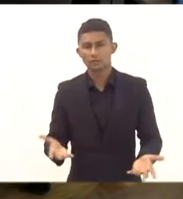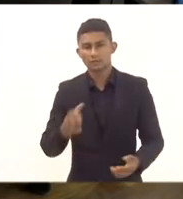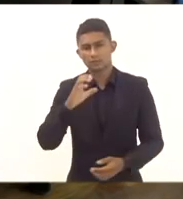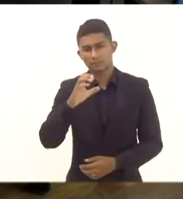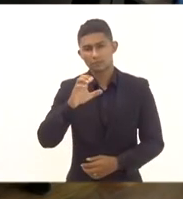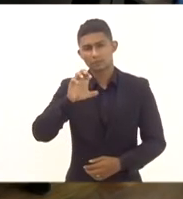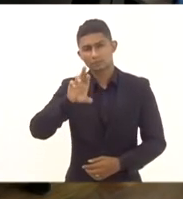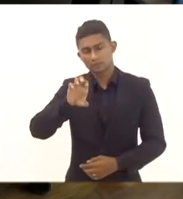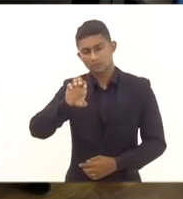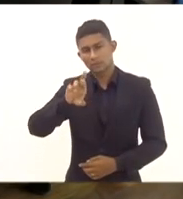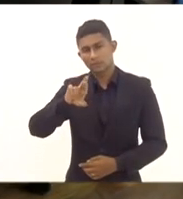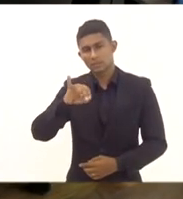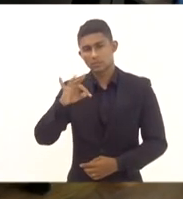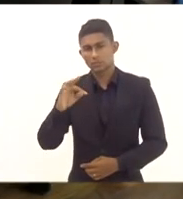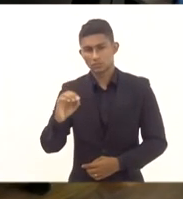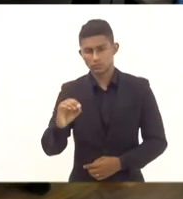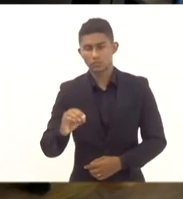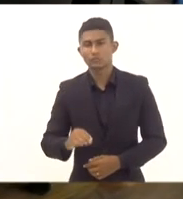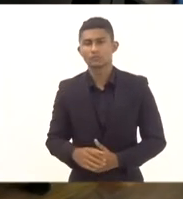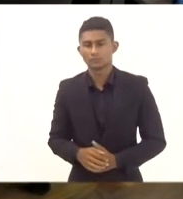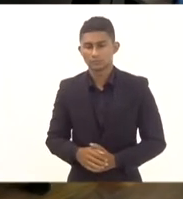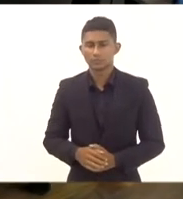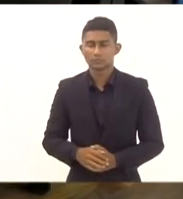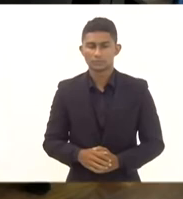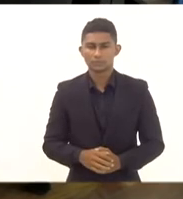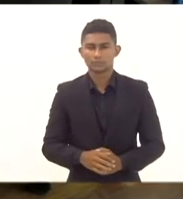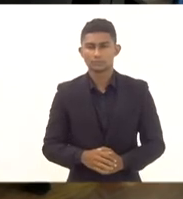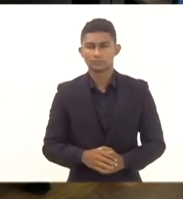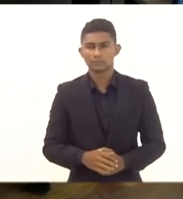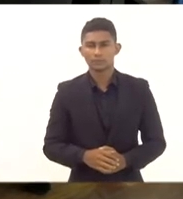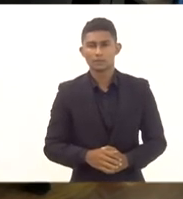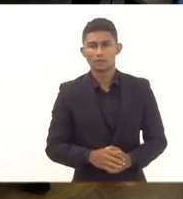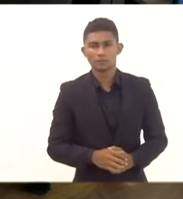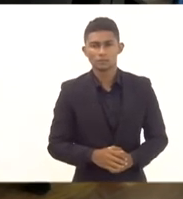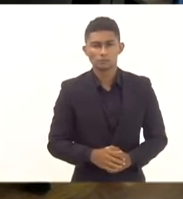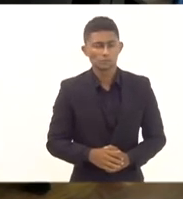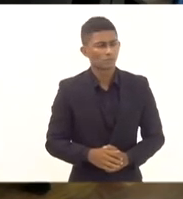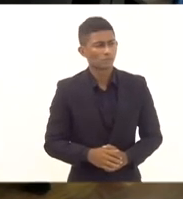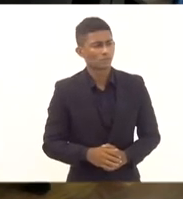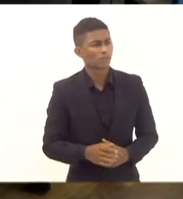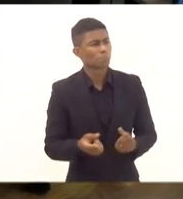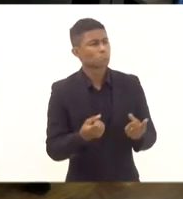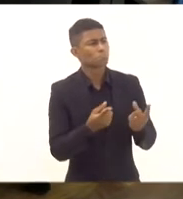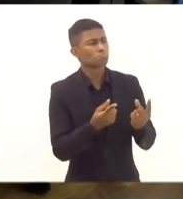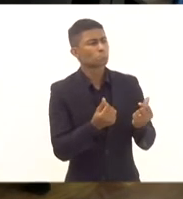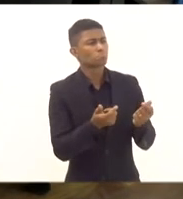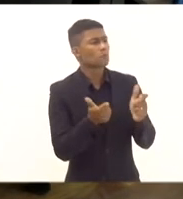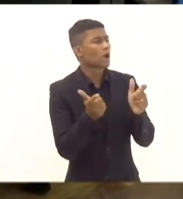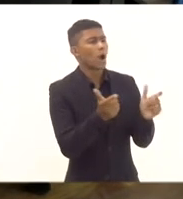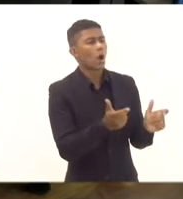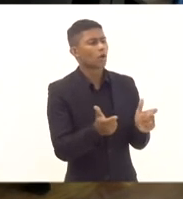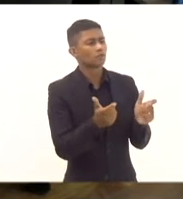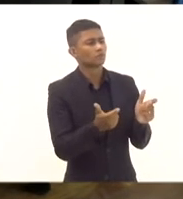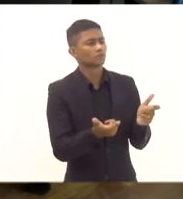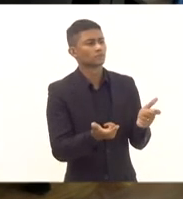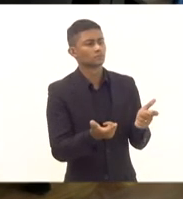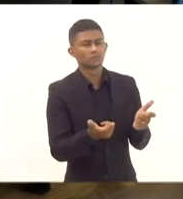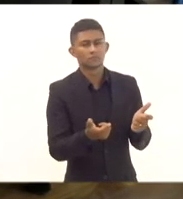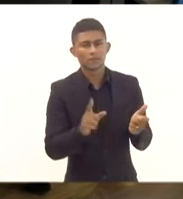a este território é e e e o recurso vende supera sim